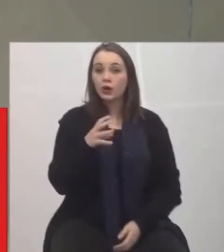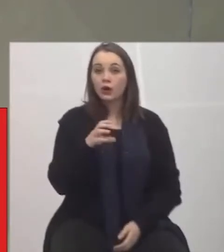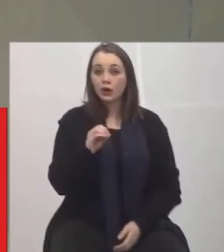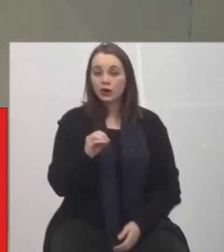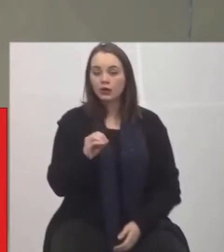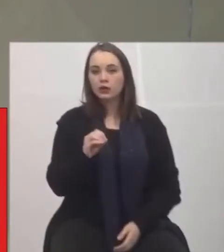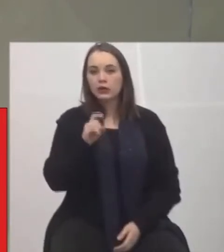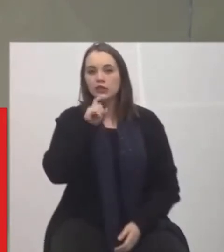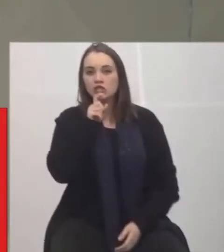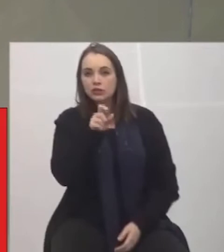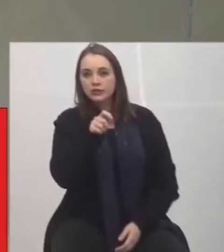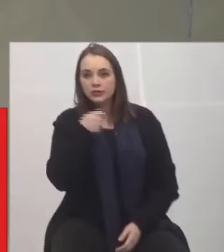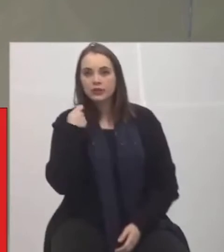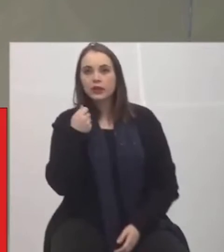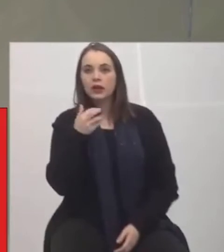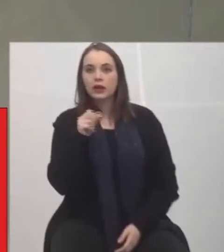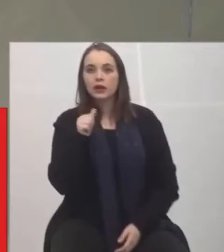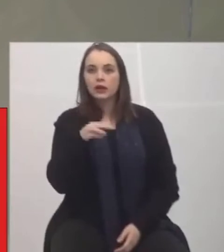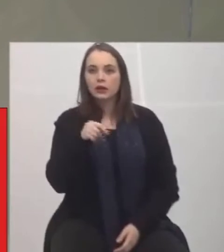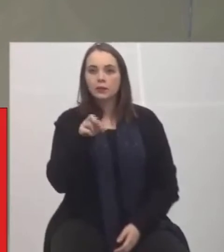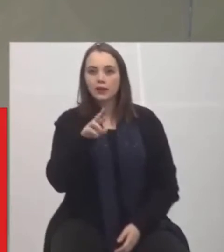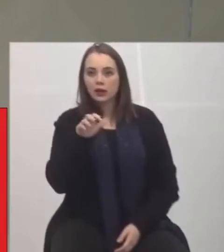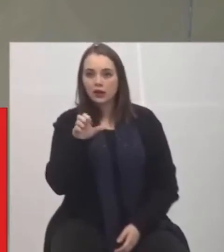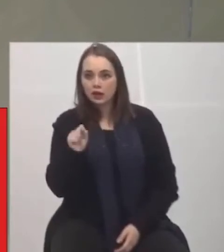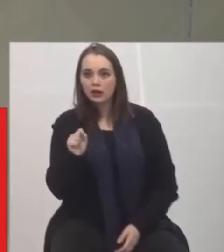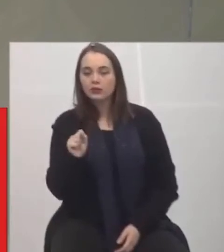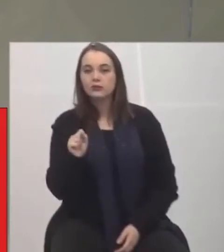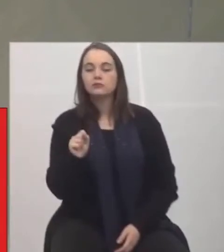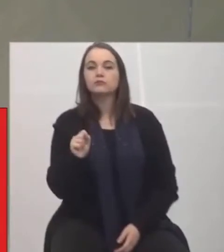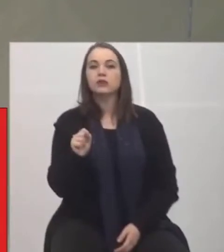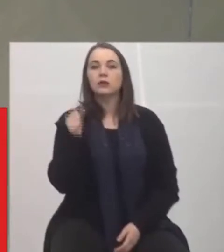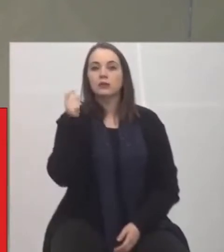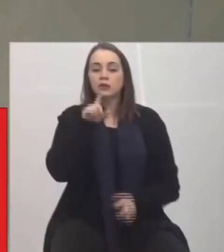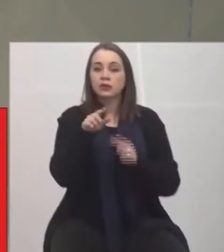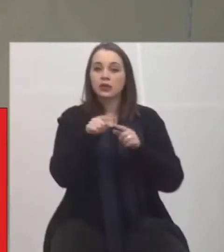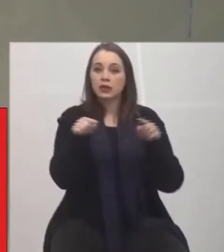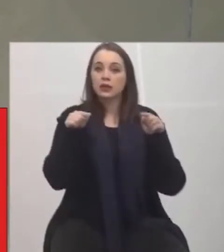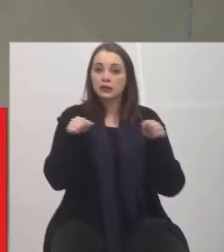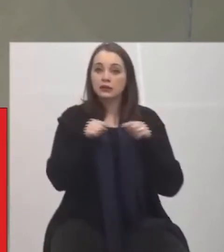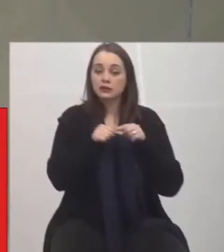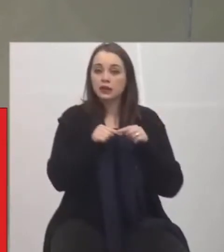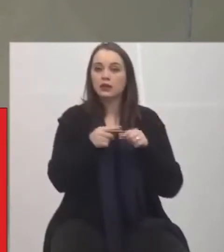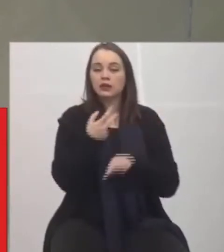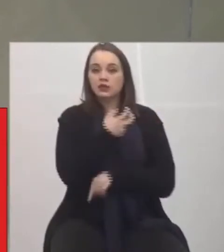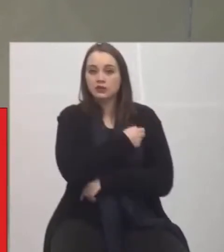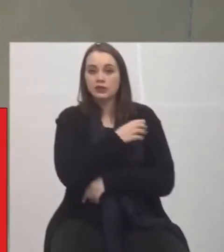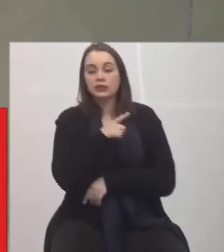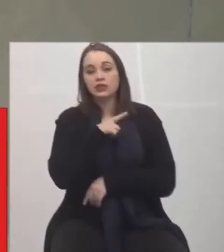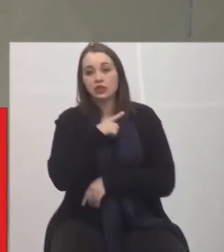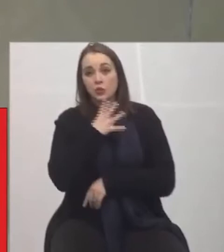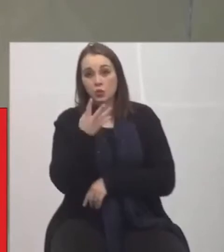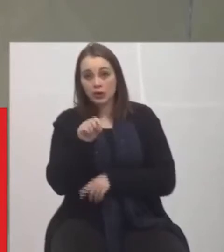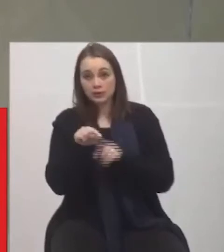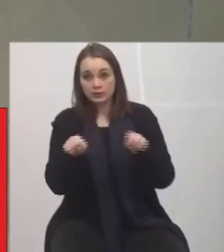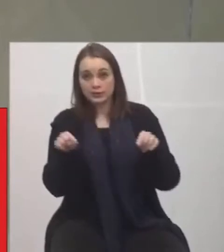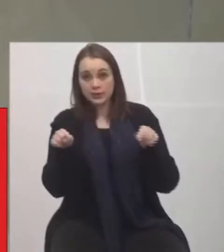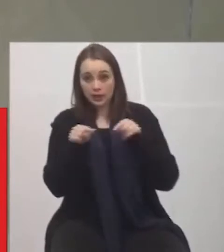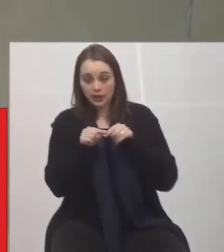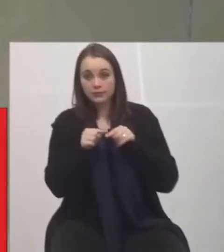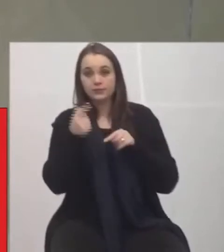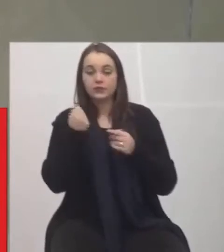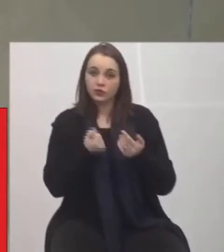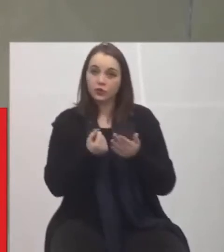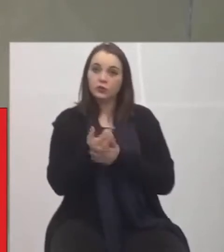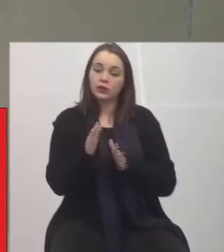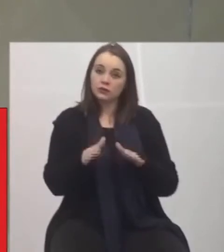frias de 340 litros para as salas de vacina. Então, para as 40 salas de vacinas foram foram